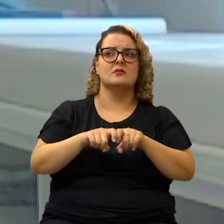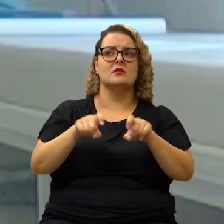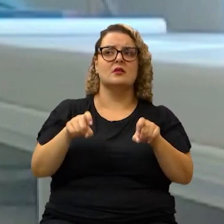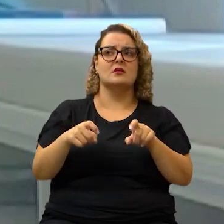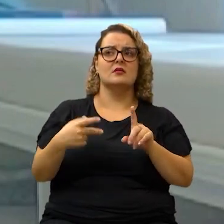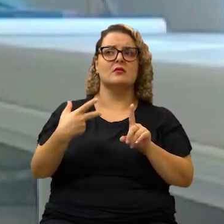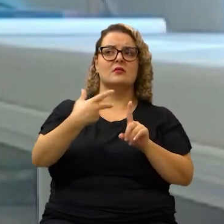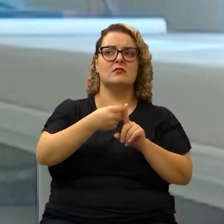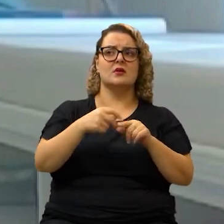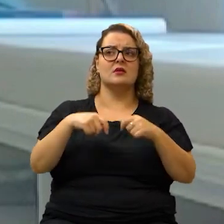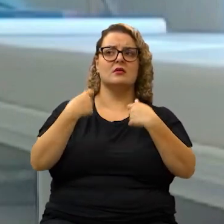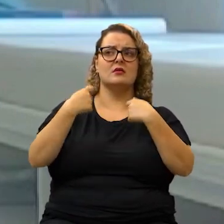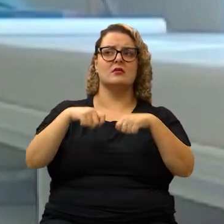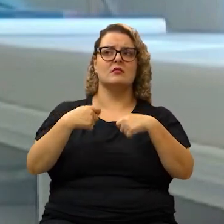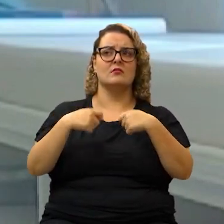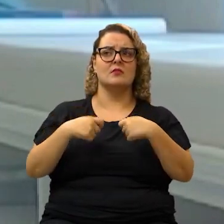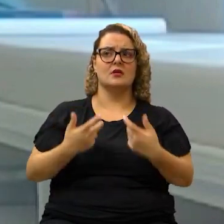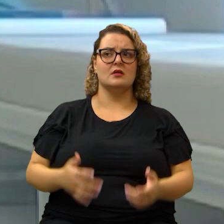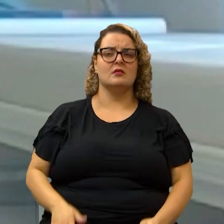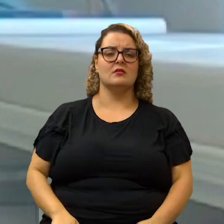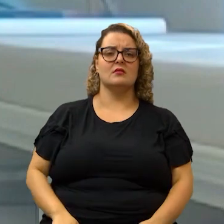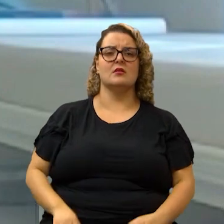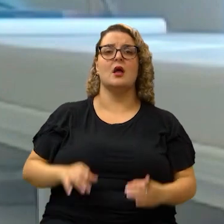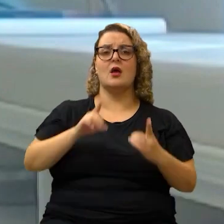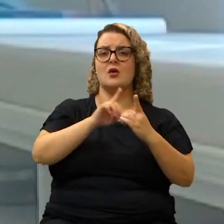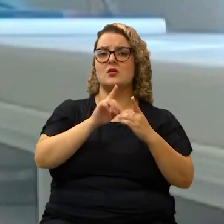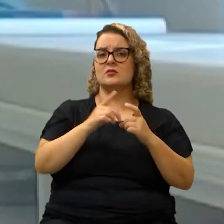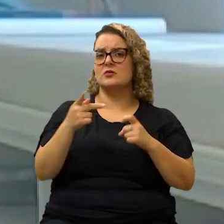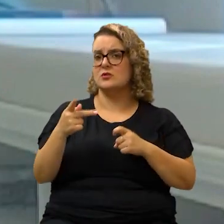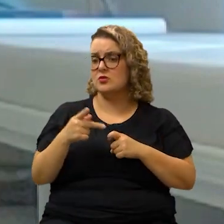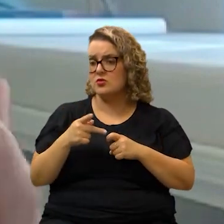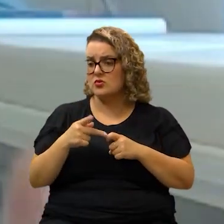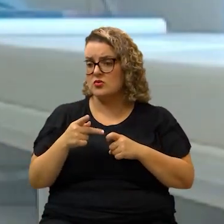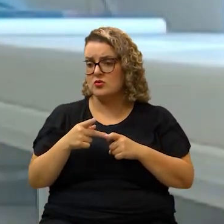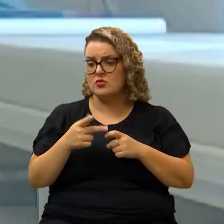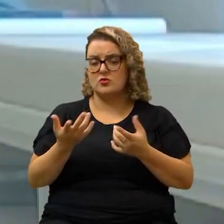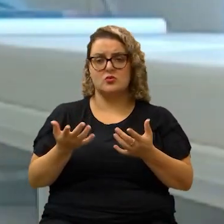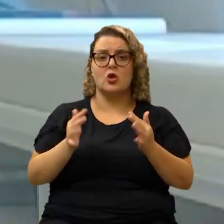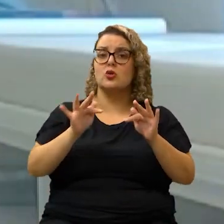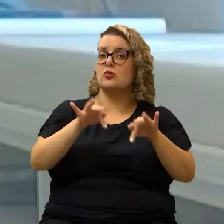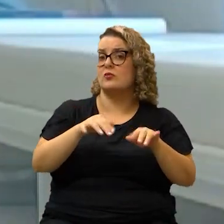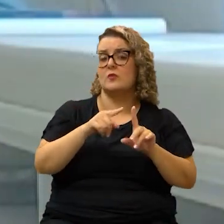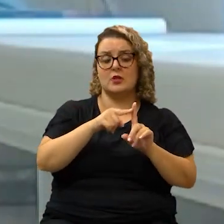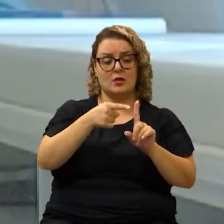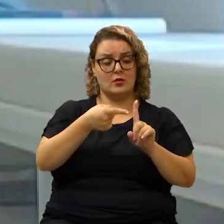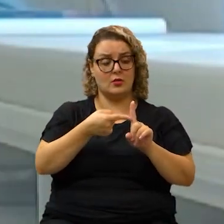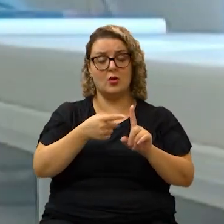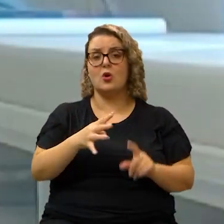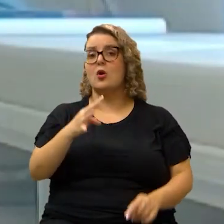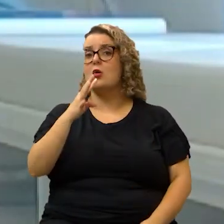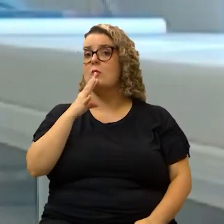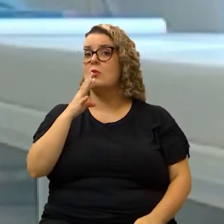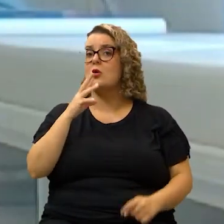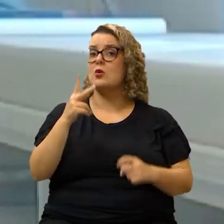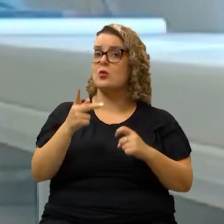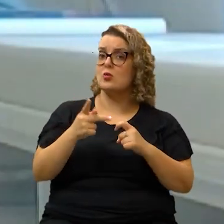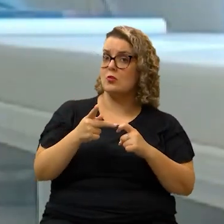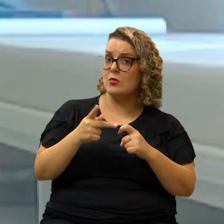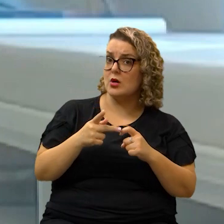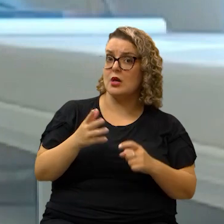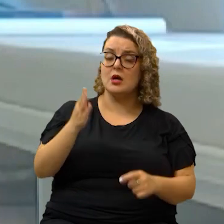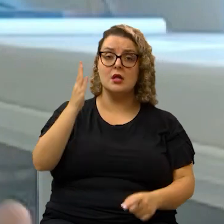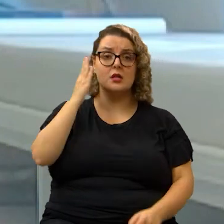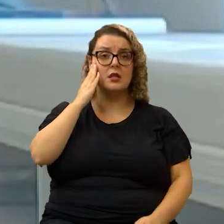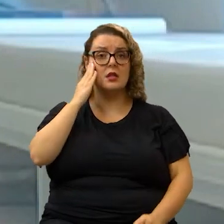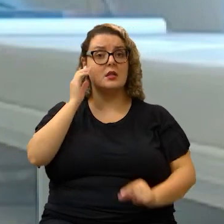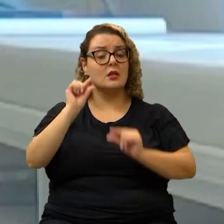tomar, consulta o pediatra no final da gravidez para conhecer o pediatra, entender um pouquinho mais de aleitamento,